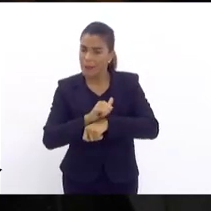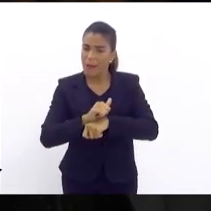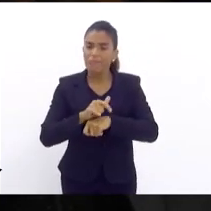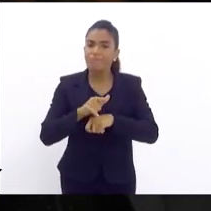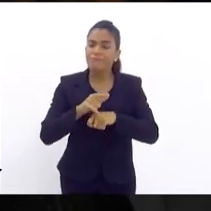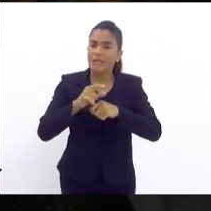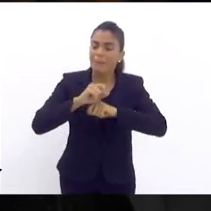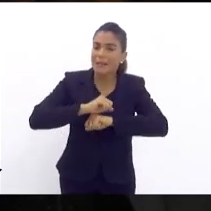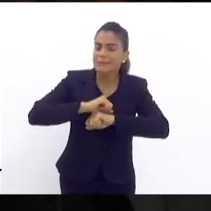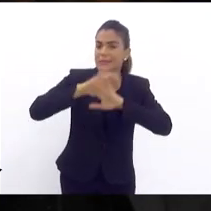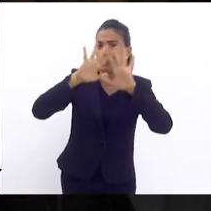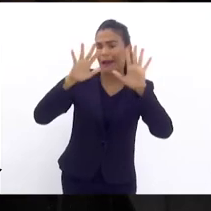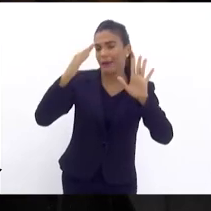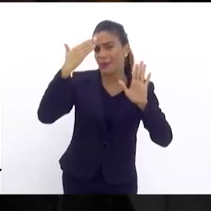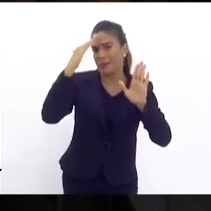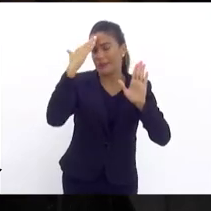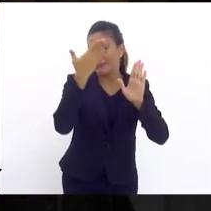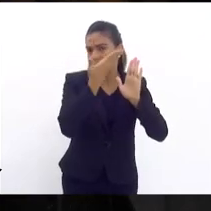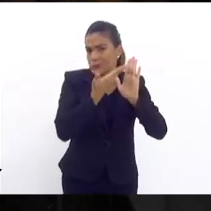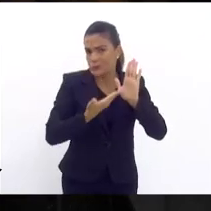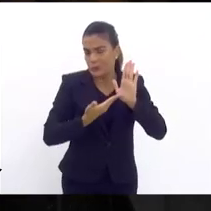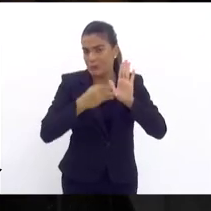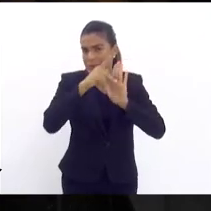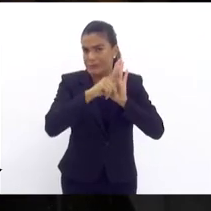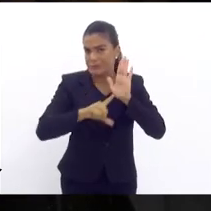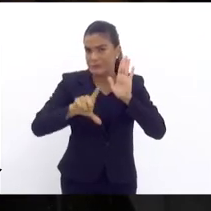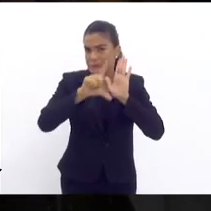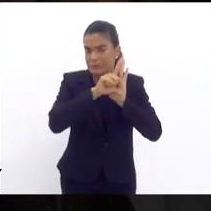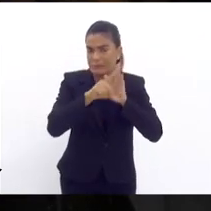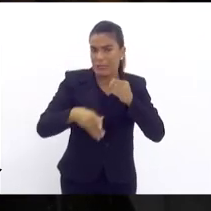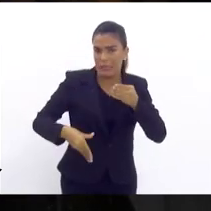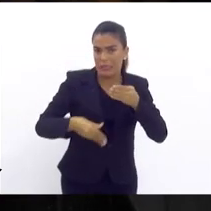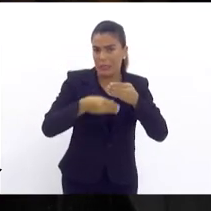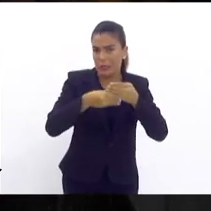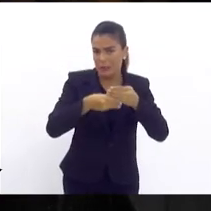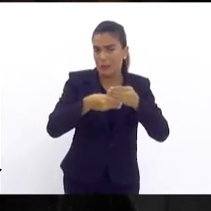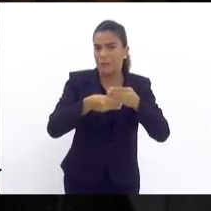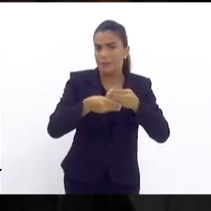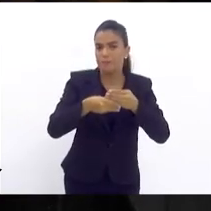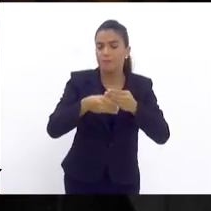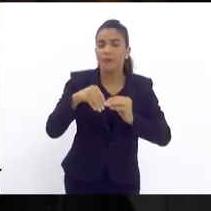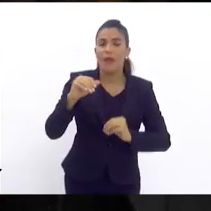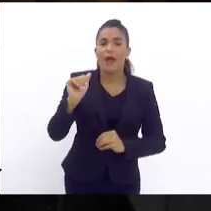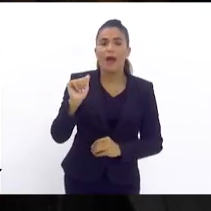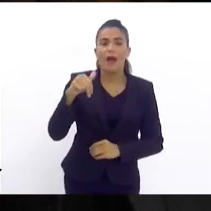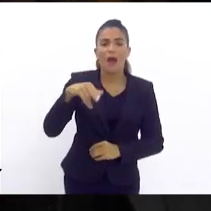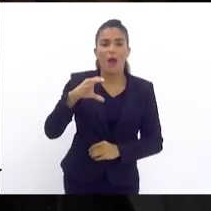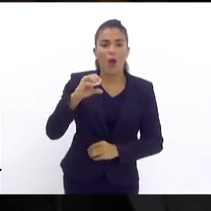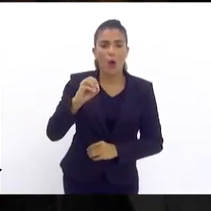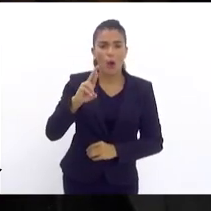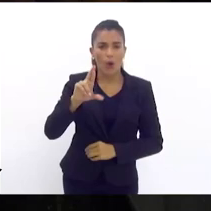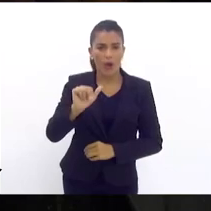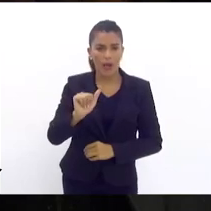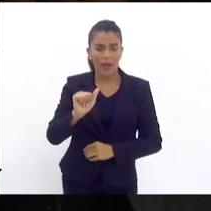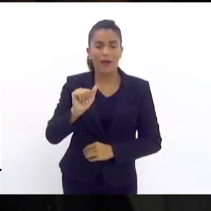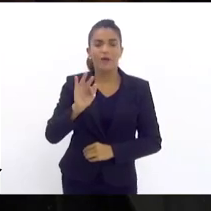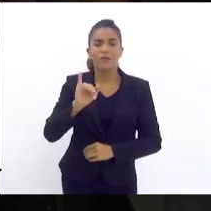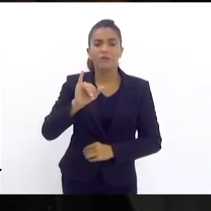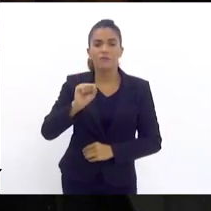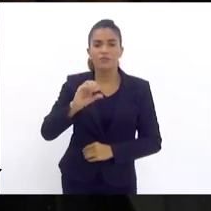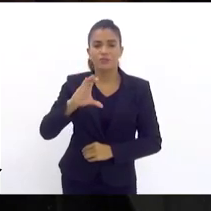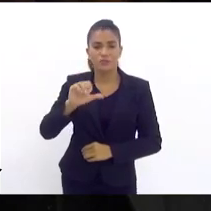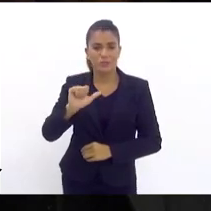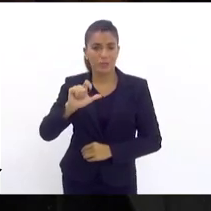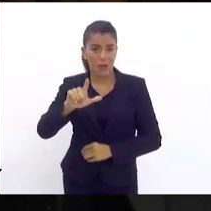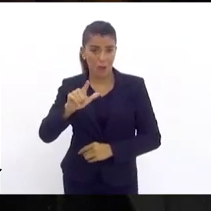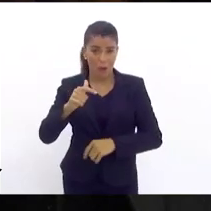luz sobre esse projeto de lei complementar da Âncora fiscal porque é